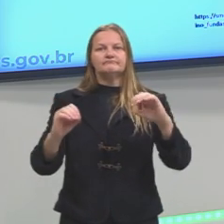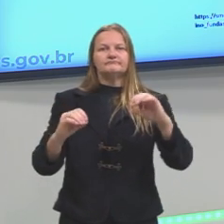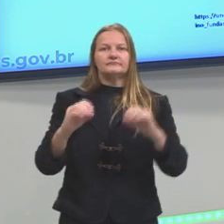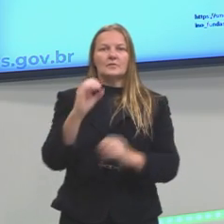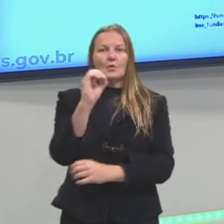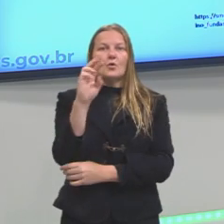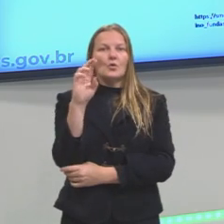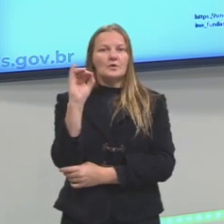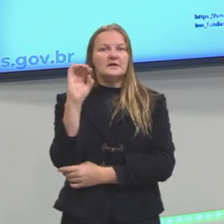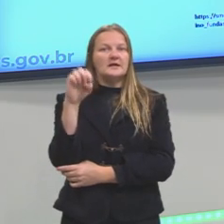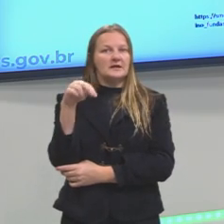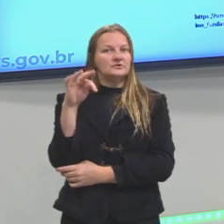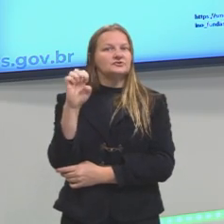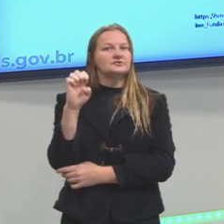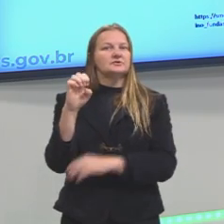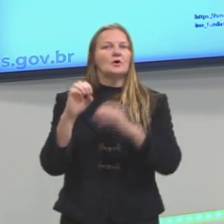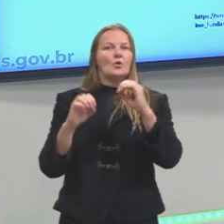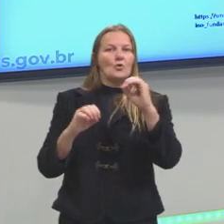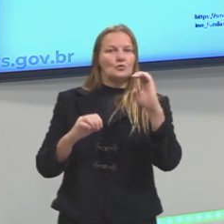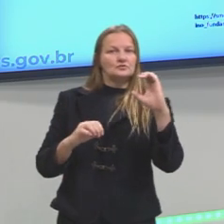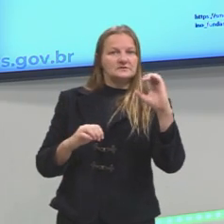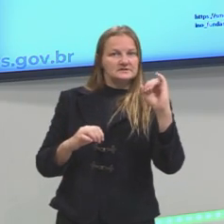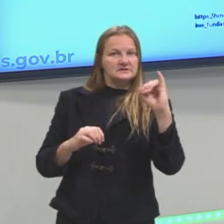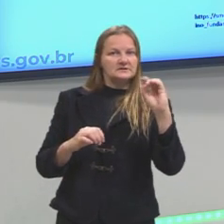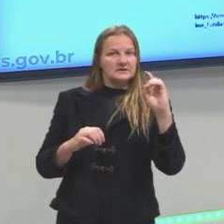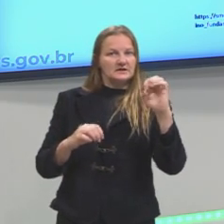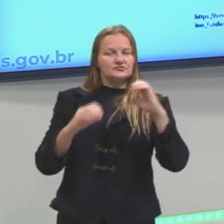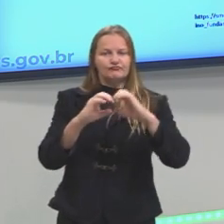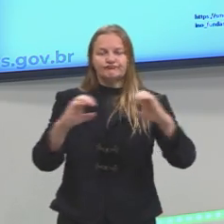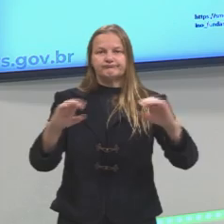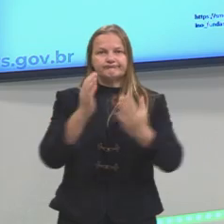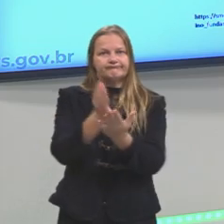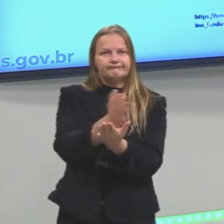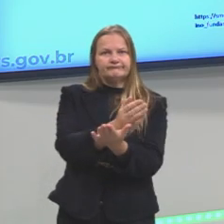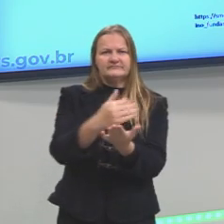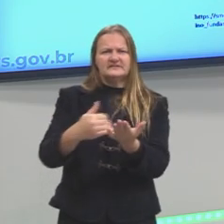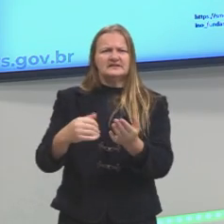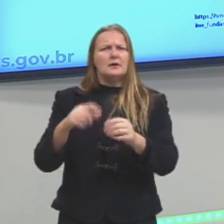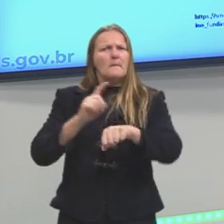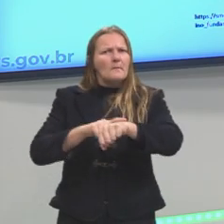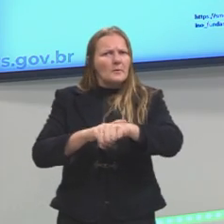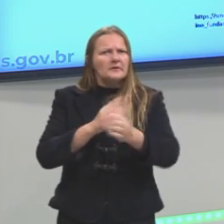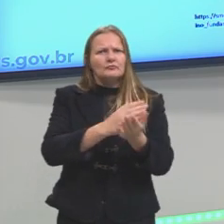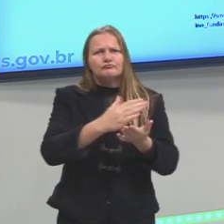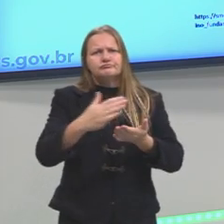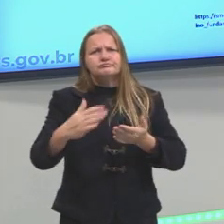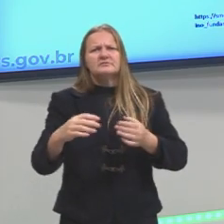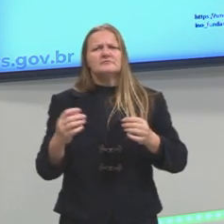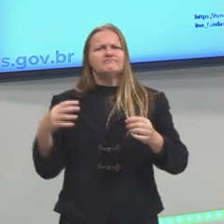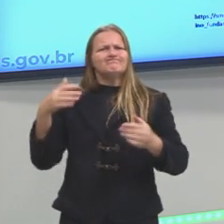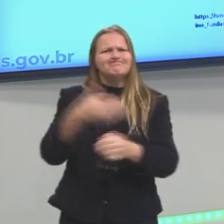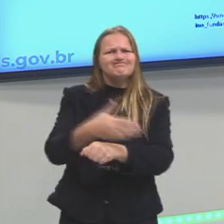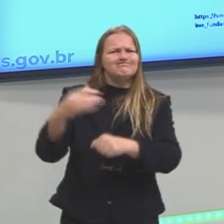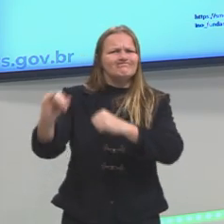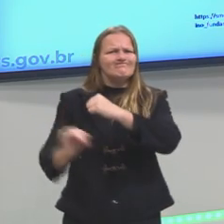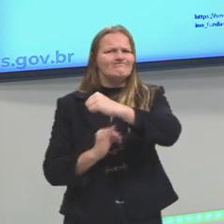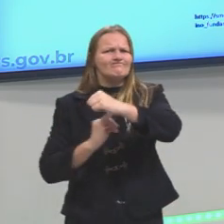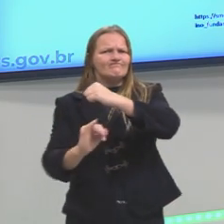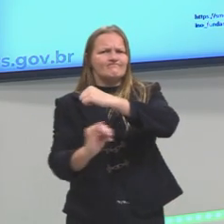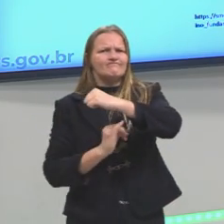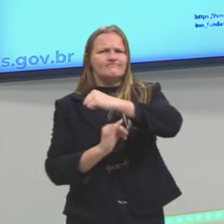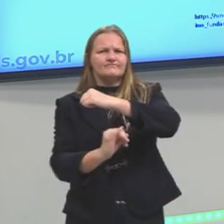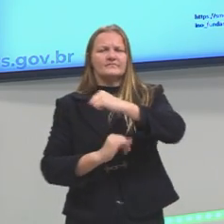nesse período a a ocorre muitas invasões visigodos ostrogodos e principalmente os